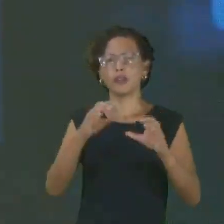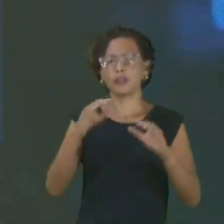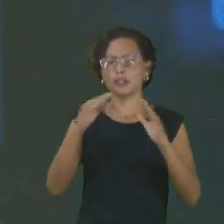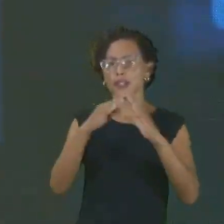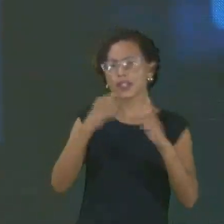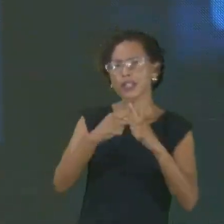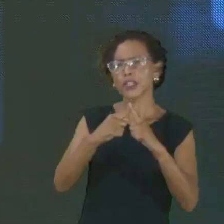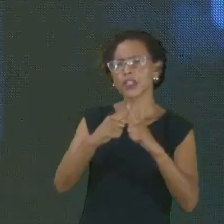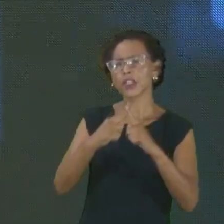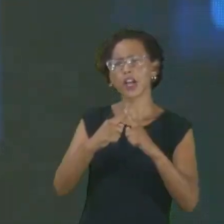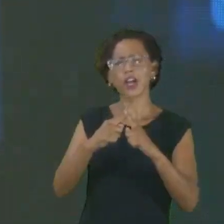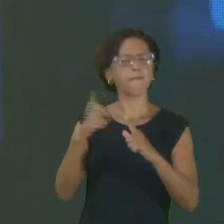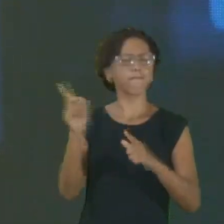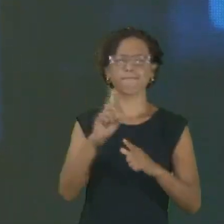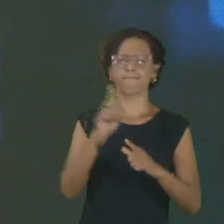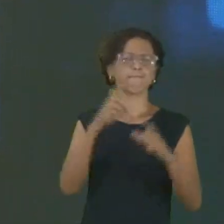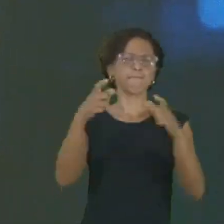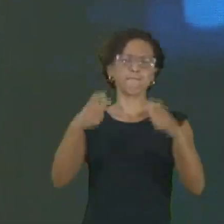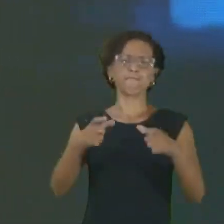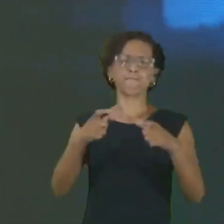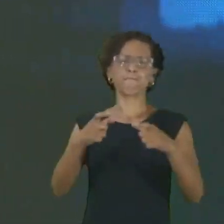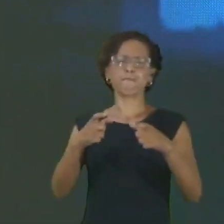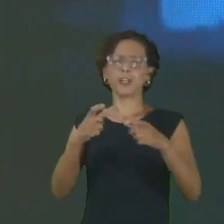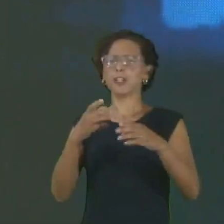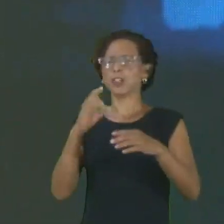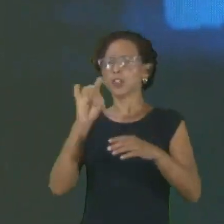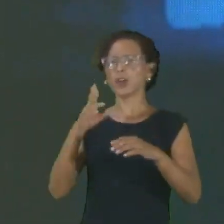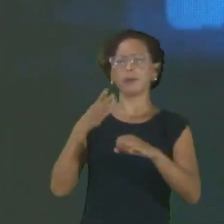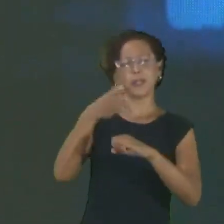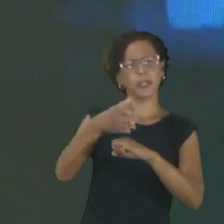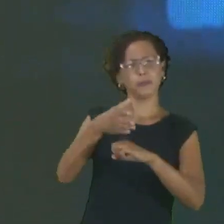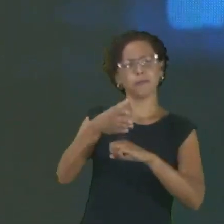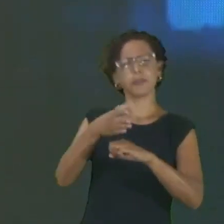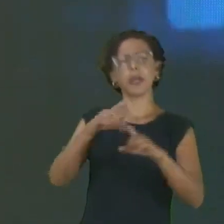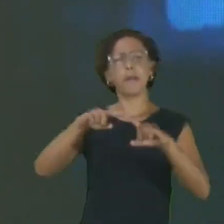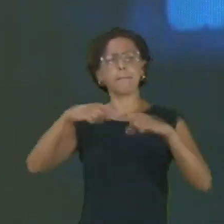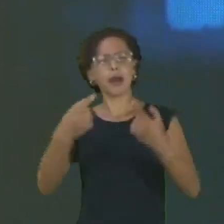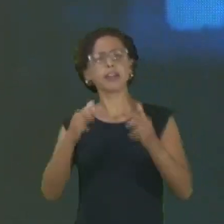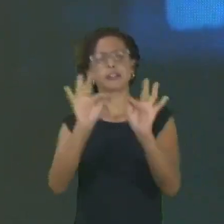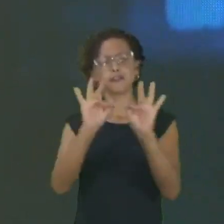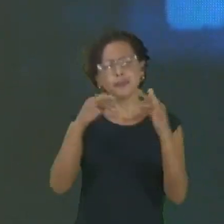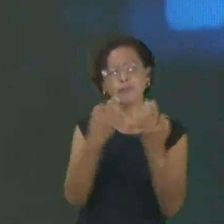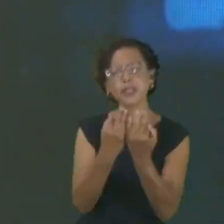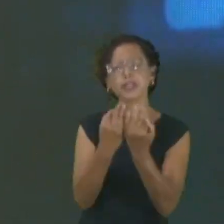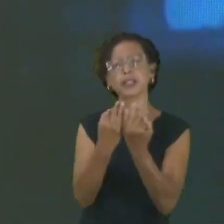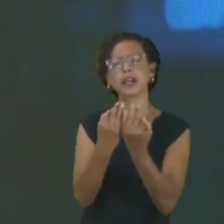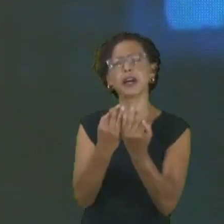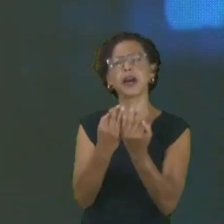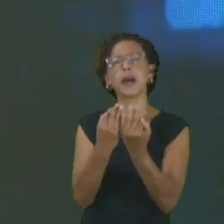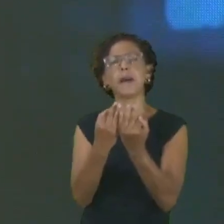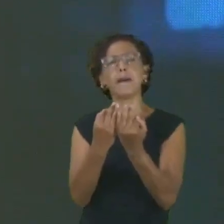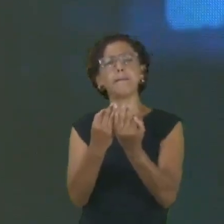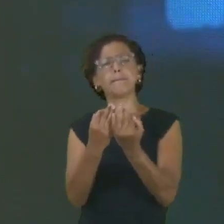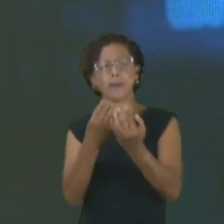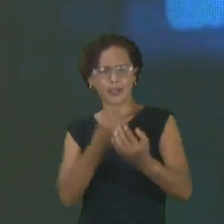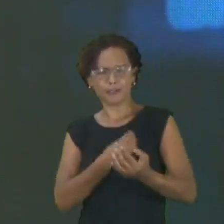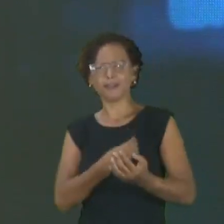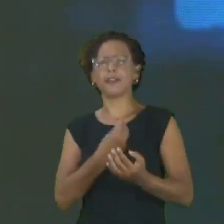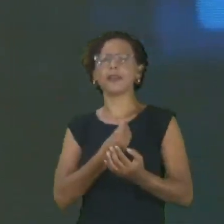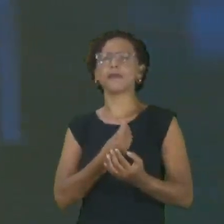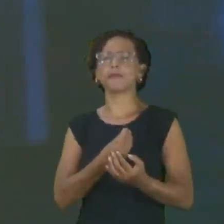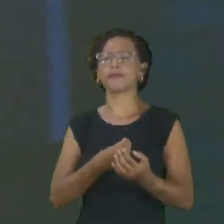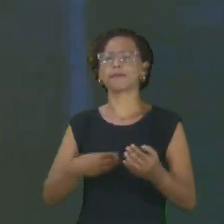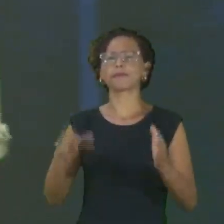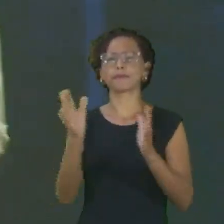igreja, não é lugar para frequentar, mas é uma família para pertencer. Dê um aplauso